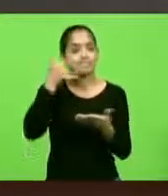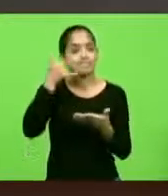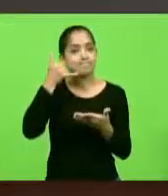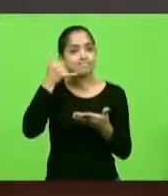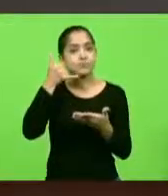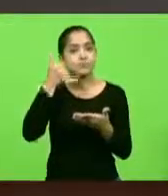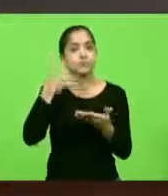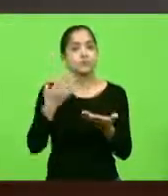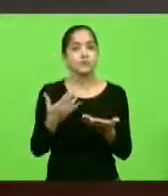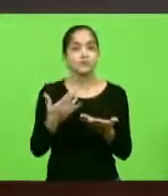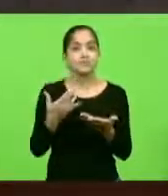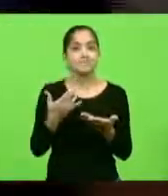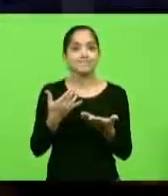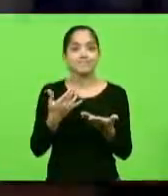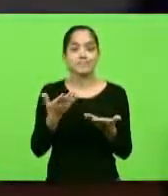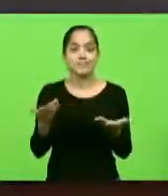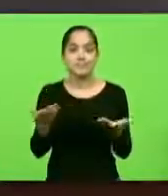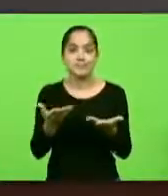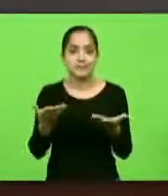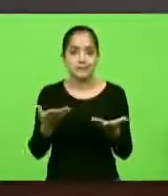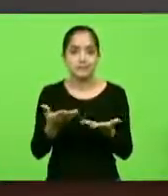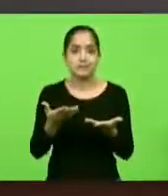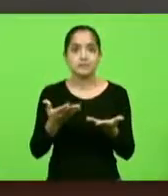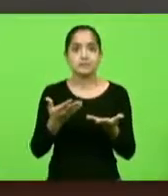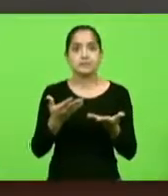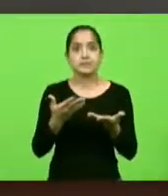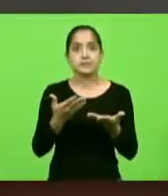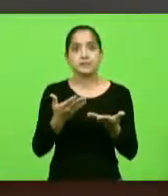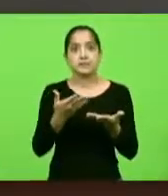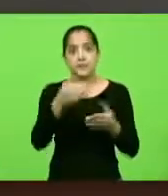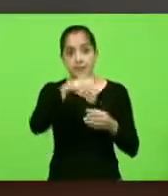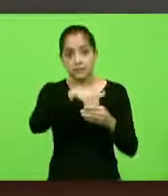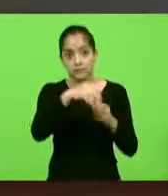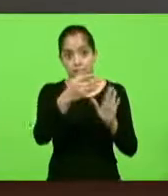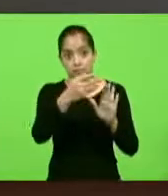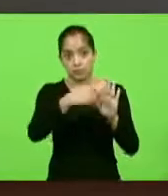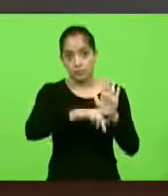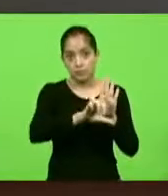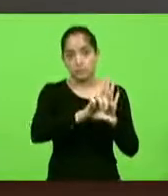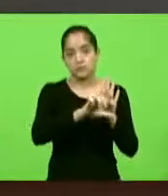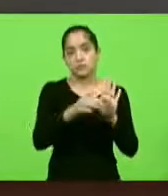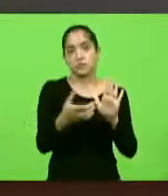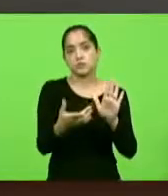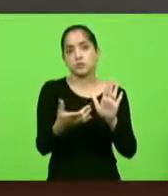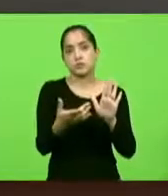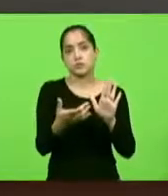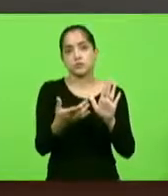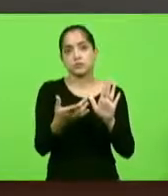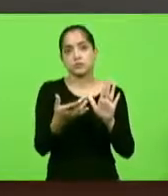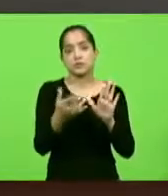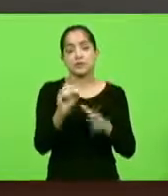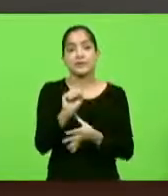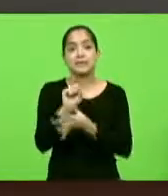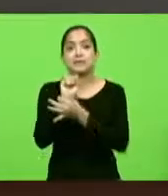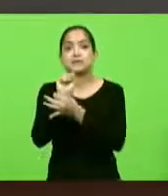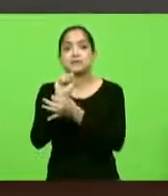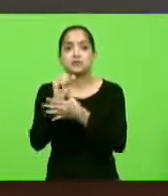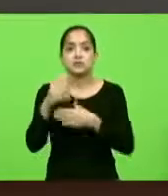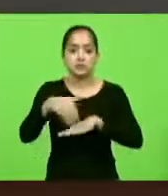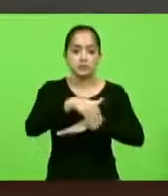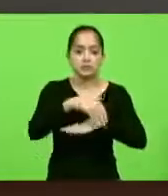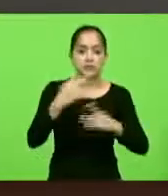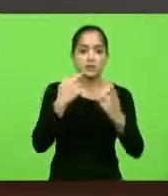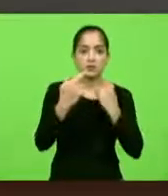menos desfavorável a esse projeto. Quando não só a questão de colocar a garantia da rodovia